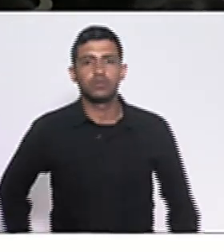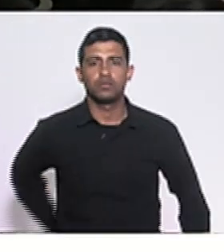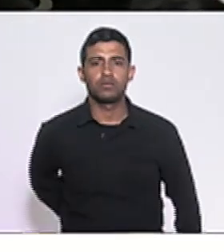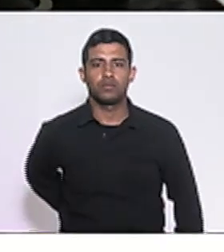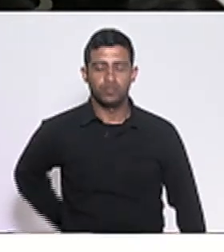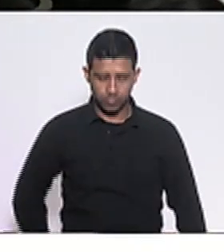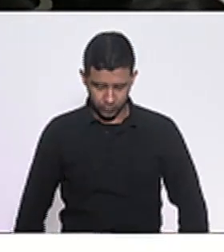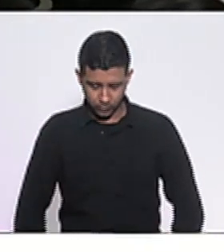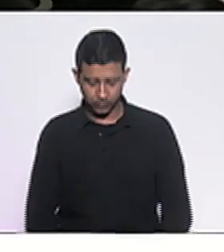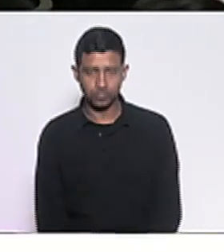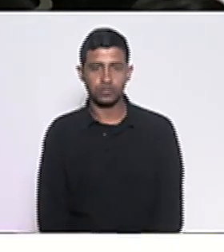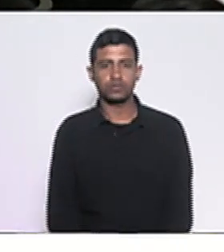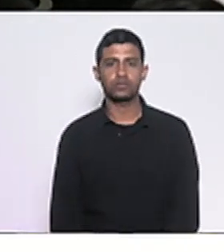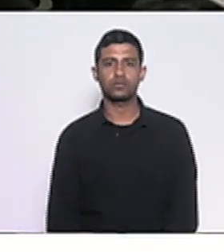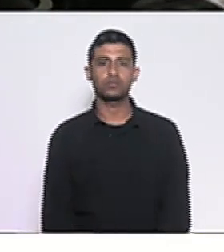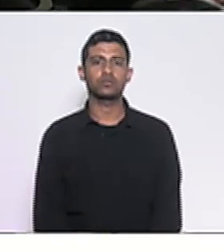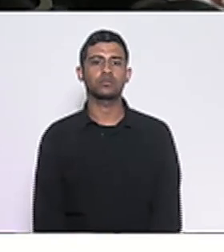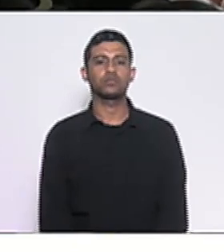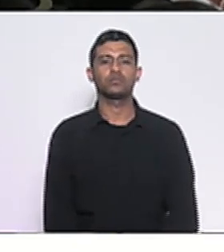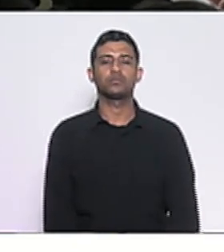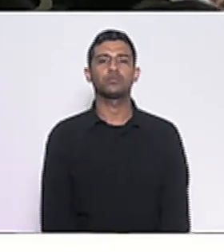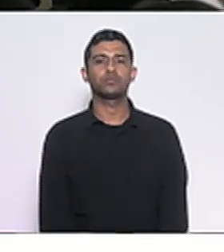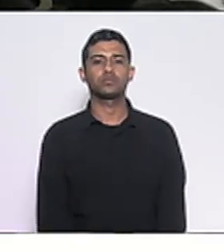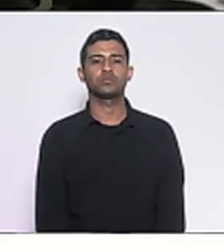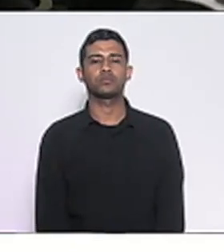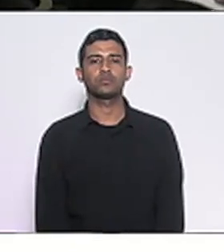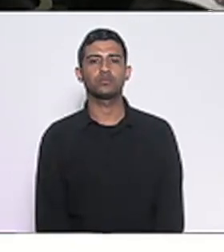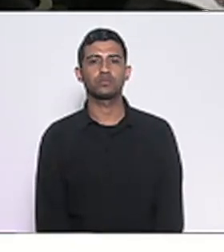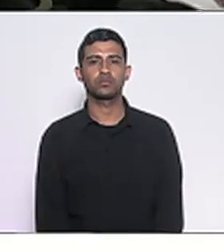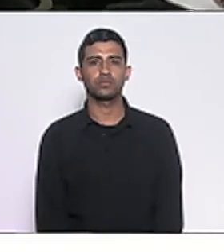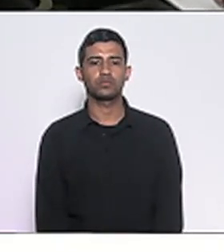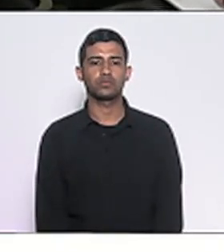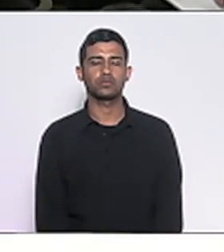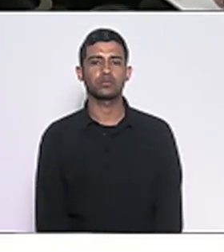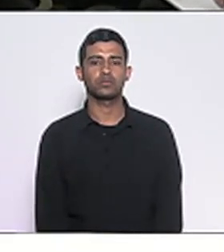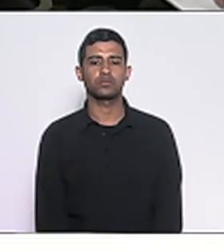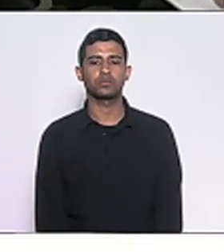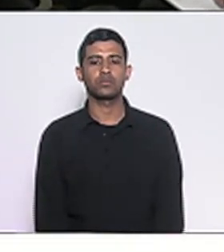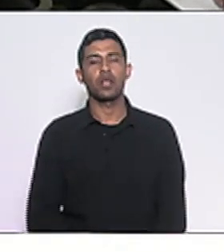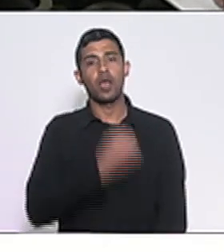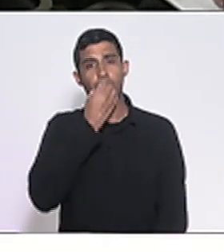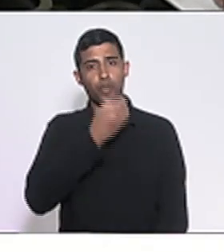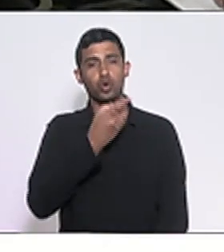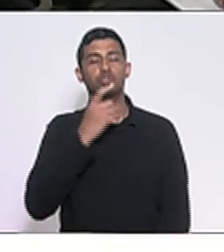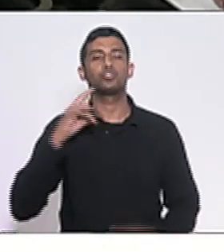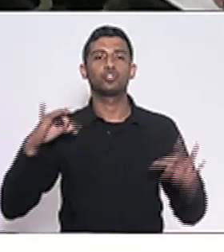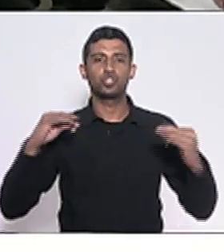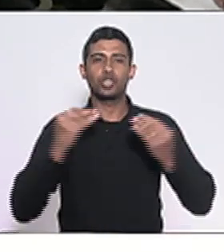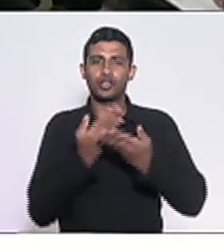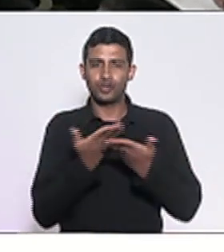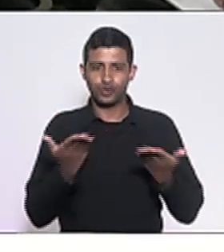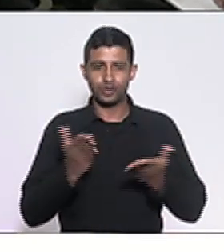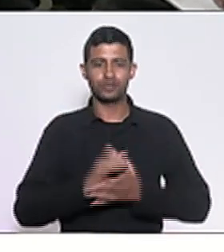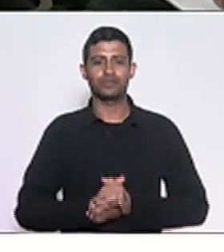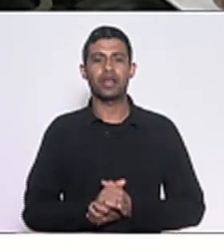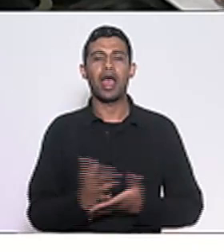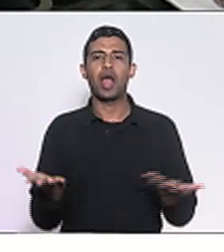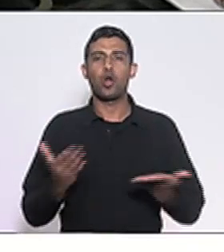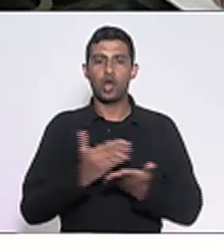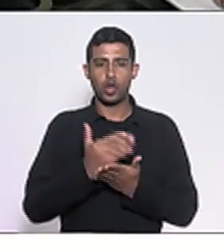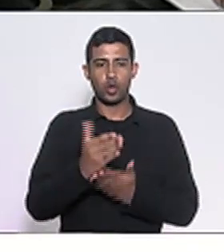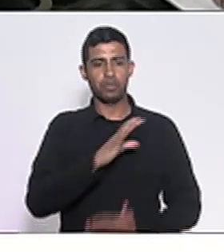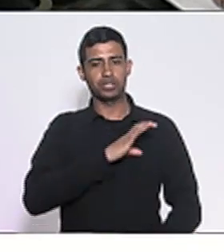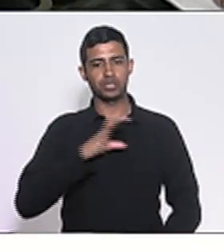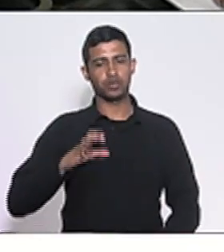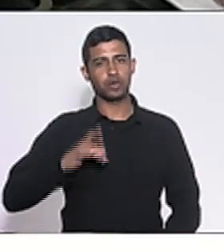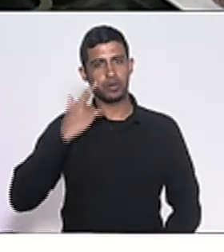a todas e a todos. Nós damos início a esta audiência pública da Comissão Permanente de